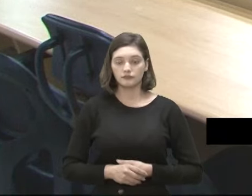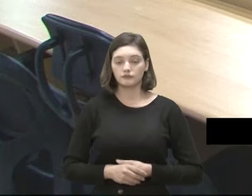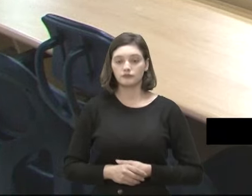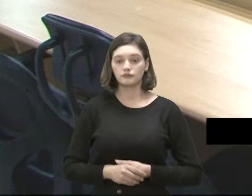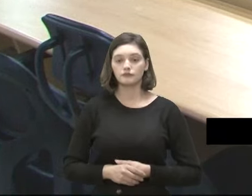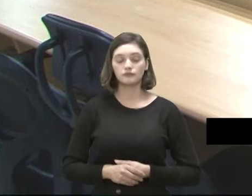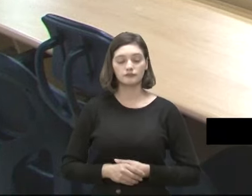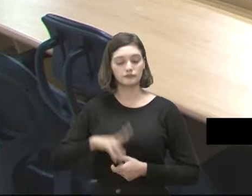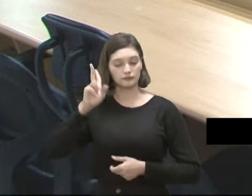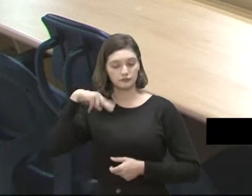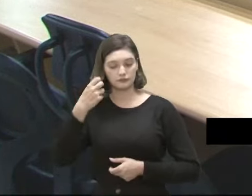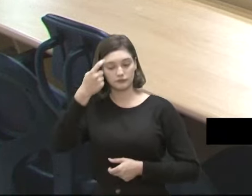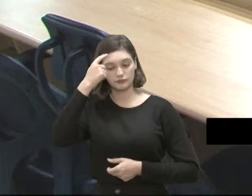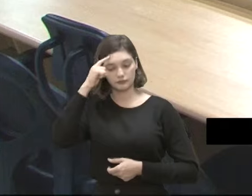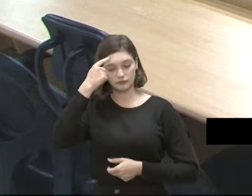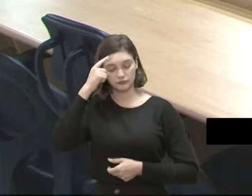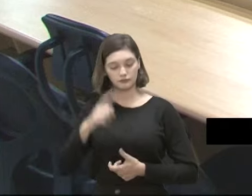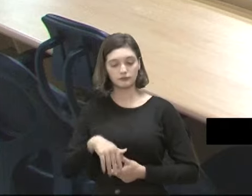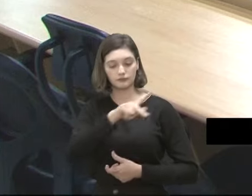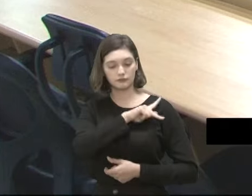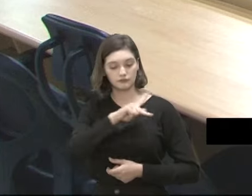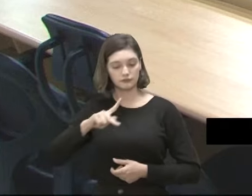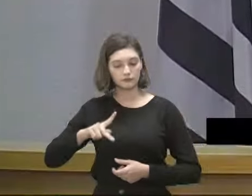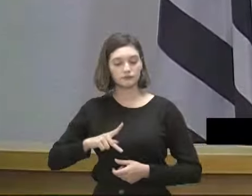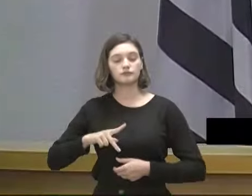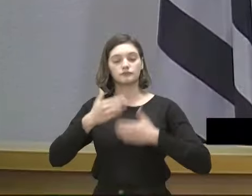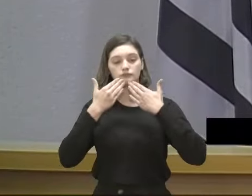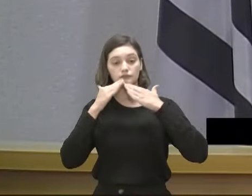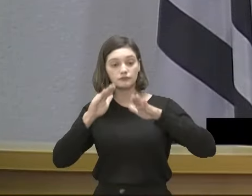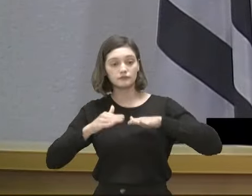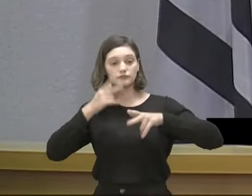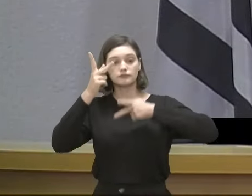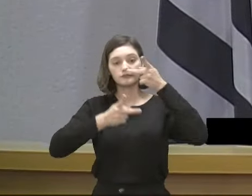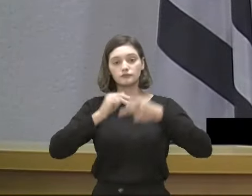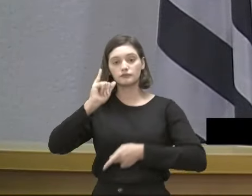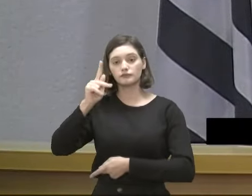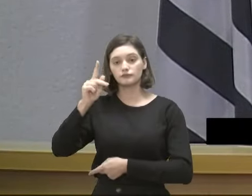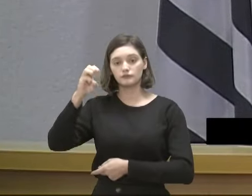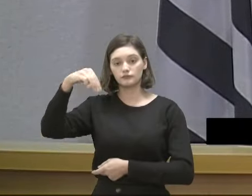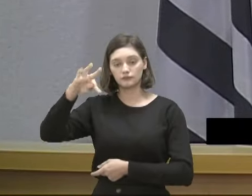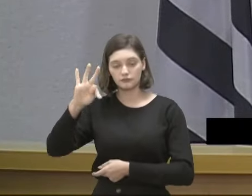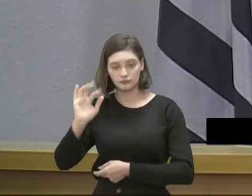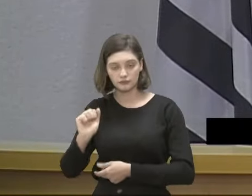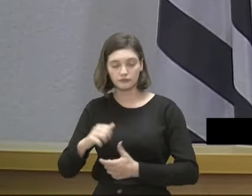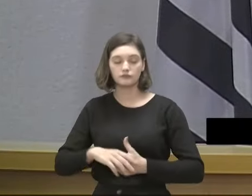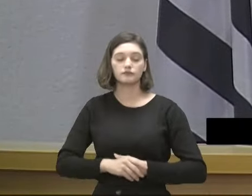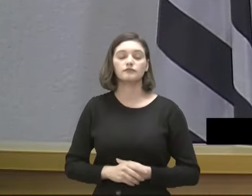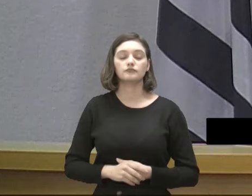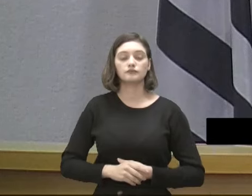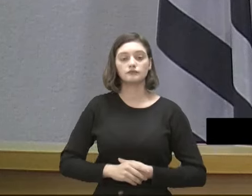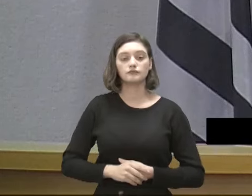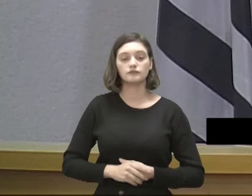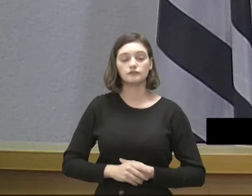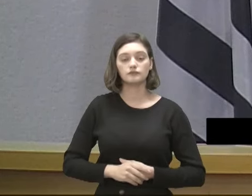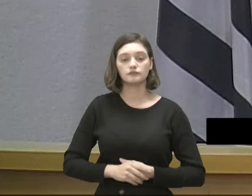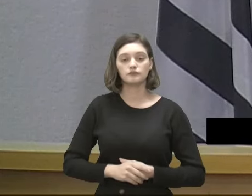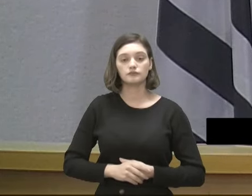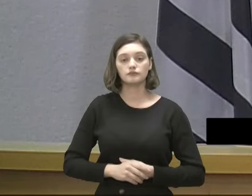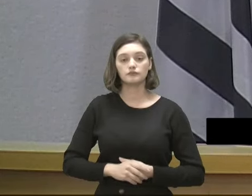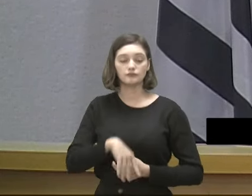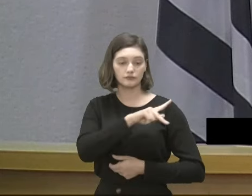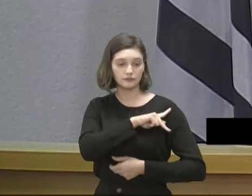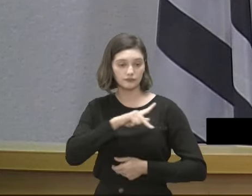Excelente senhor vereador Marcelo Macedo, presidente desta audiência, que trata aqui das questões importantíssimas do Instituto de Previdência,